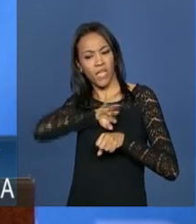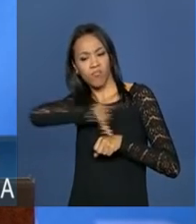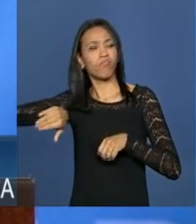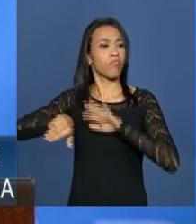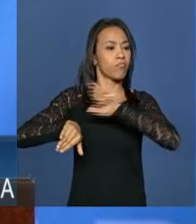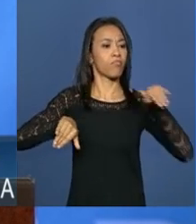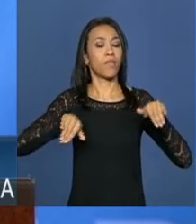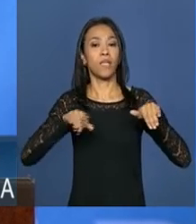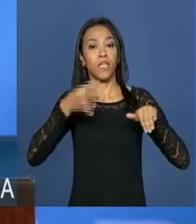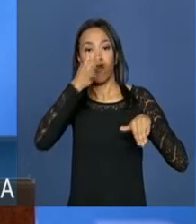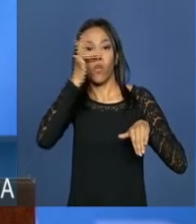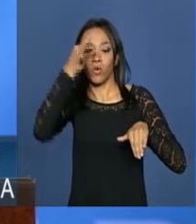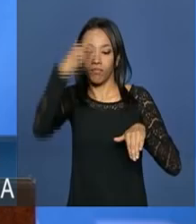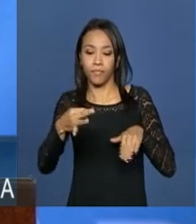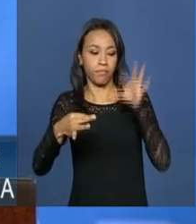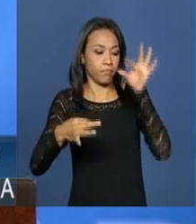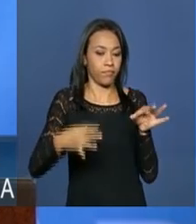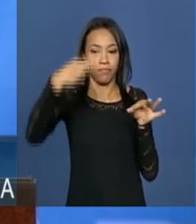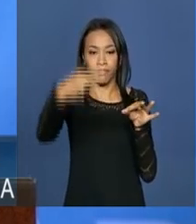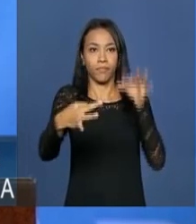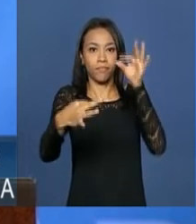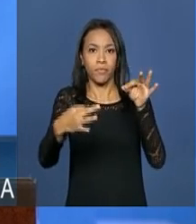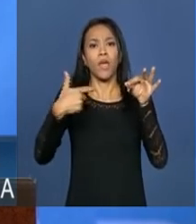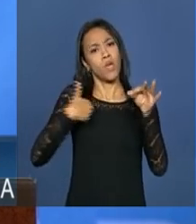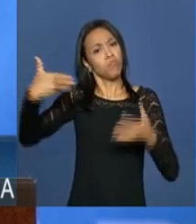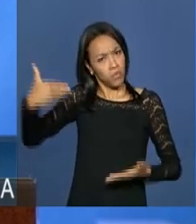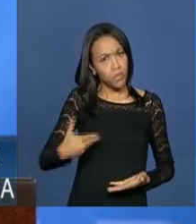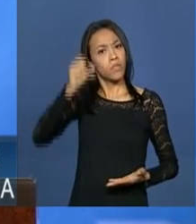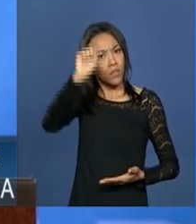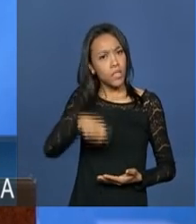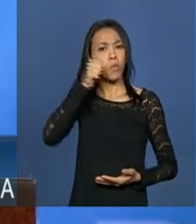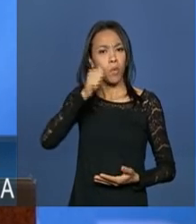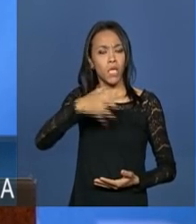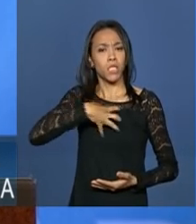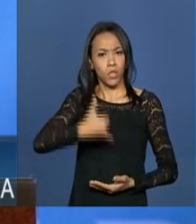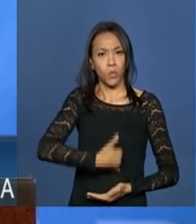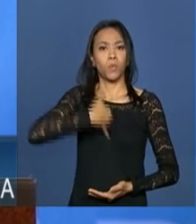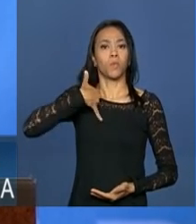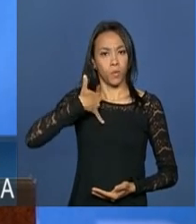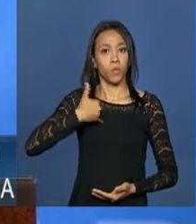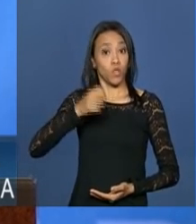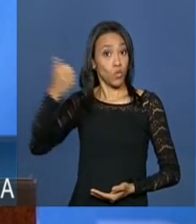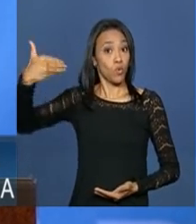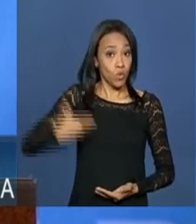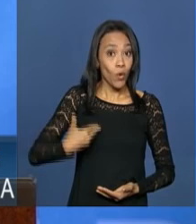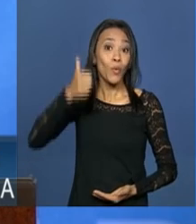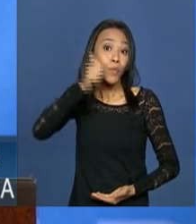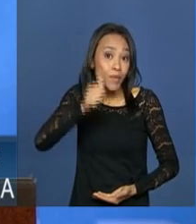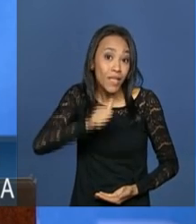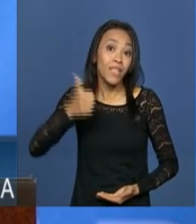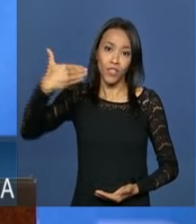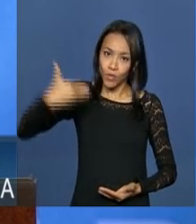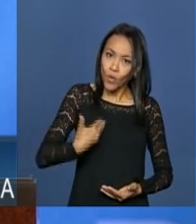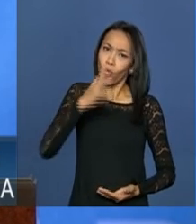e plantando flores. Sou mulher, sim, com muito orgulho. Sou feminina e